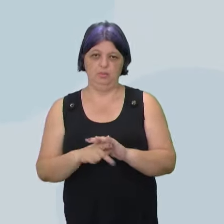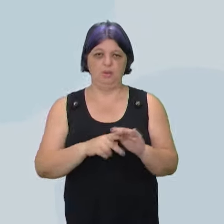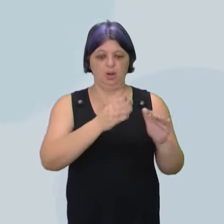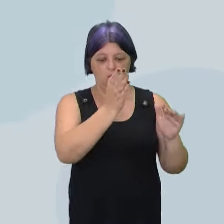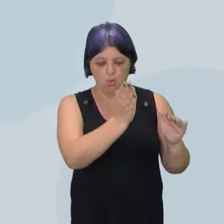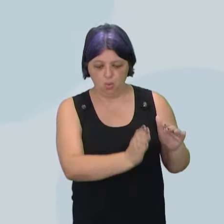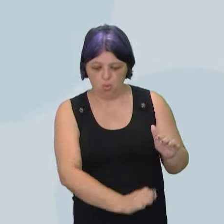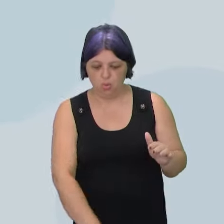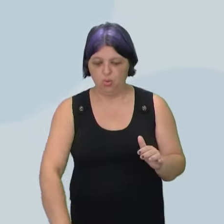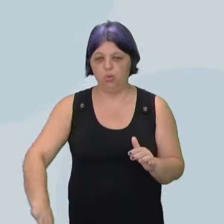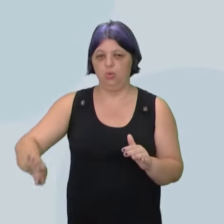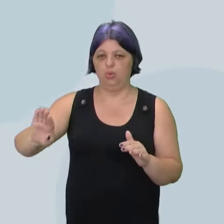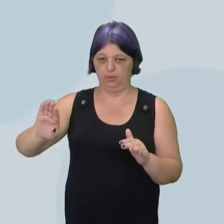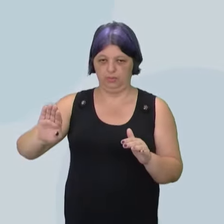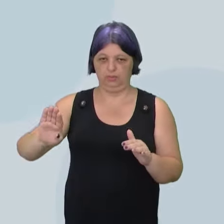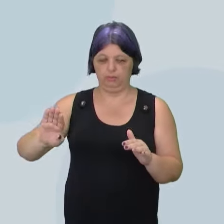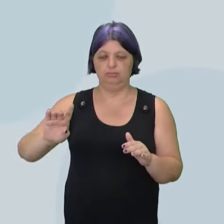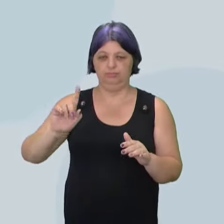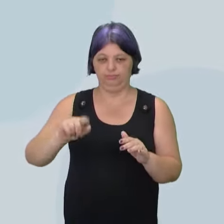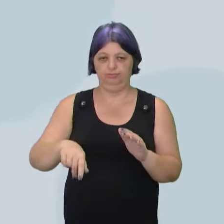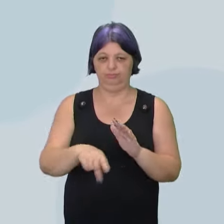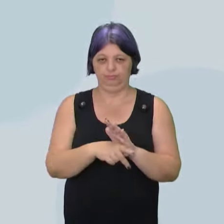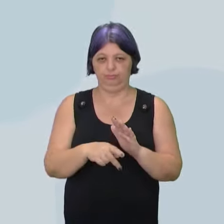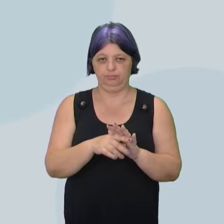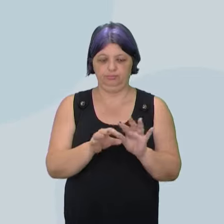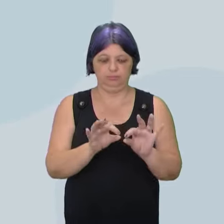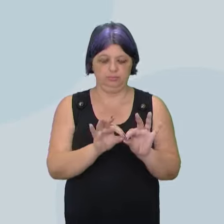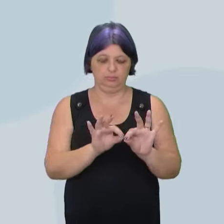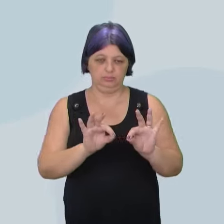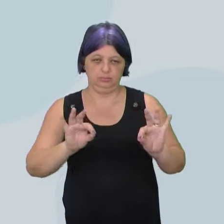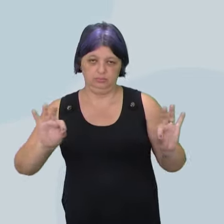completo, tá certo? Então você pode chamar isso de comprimento de